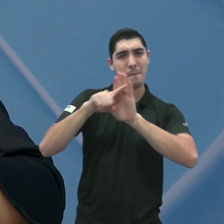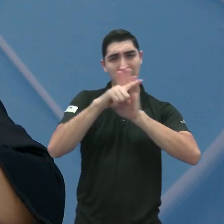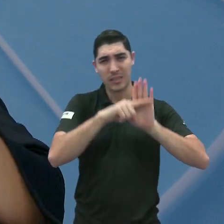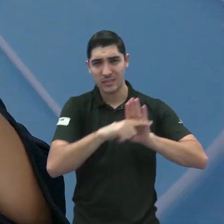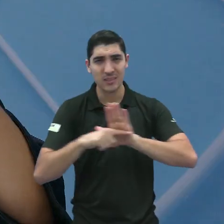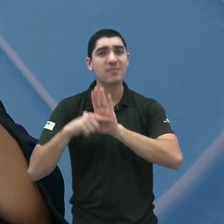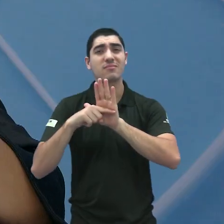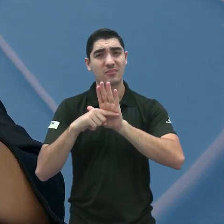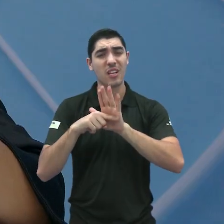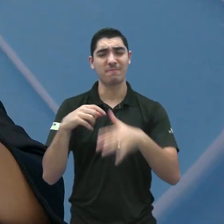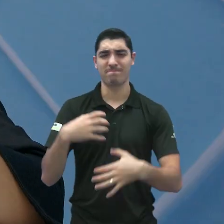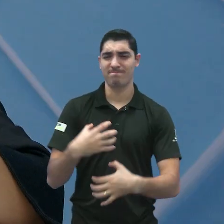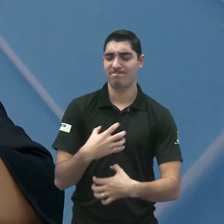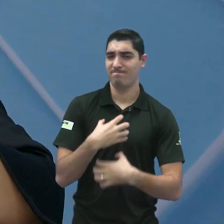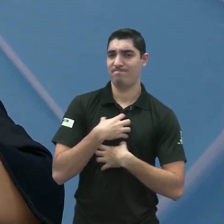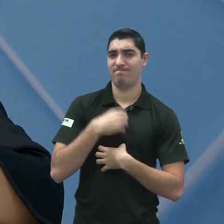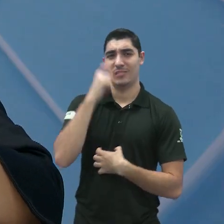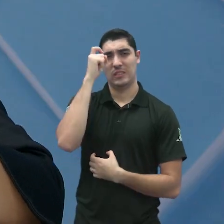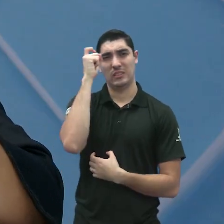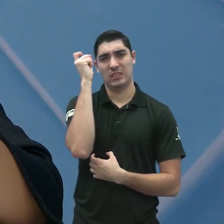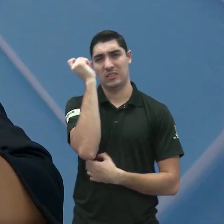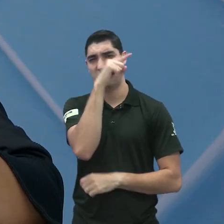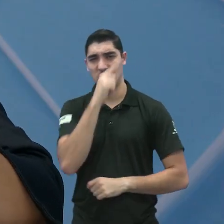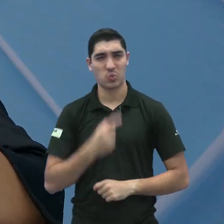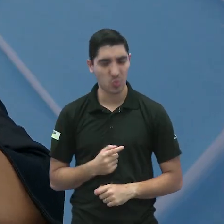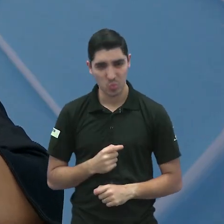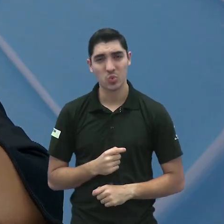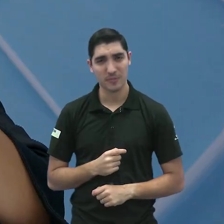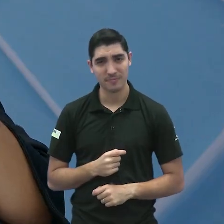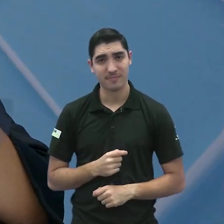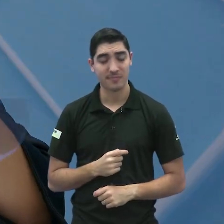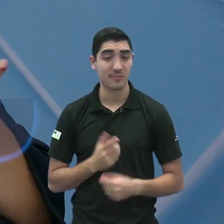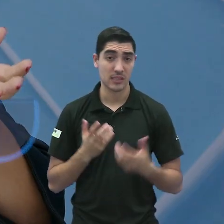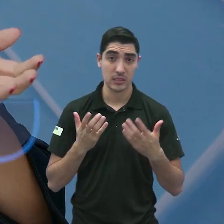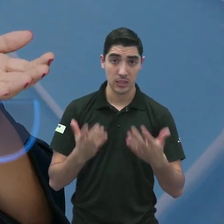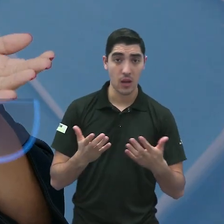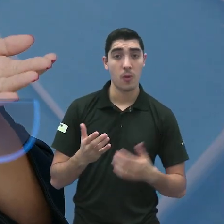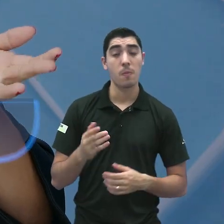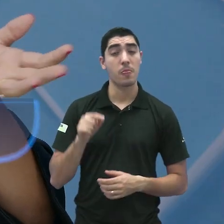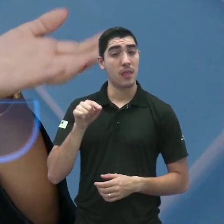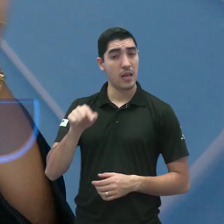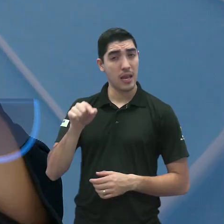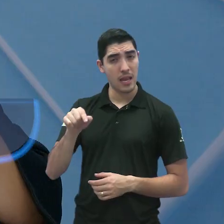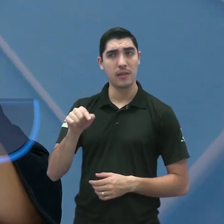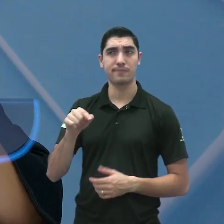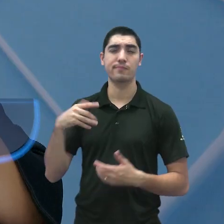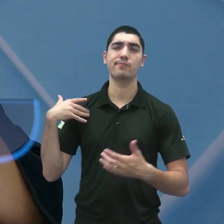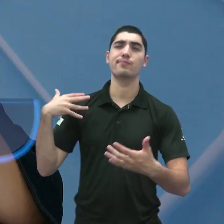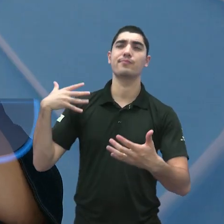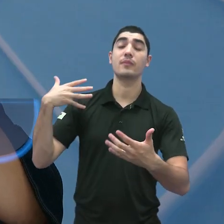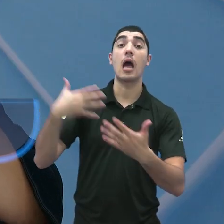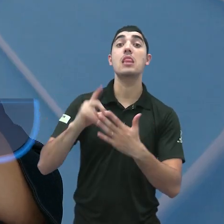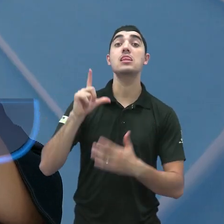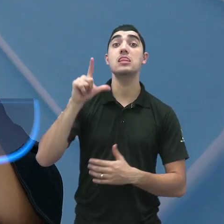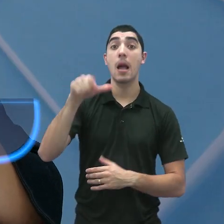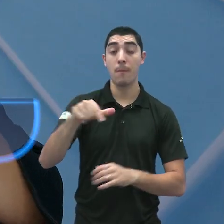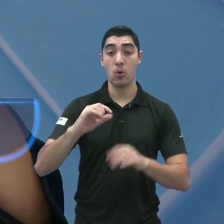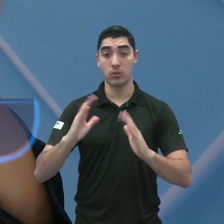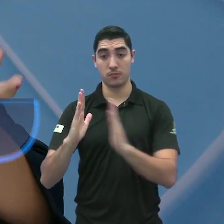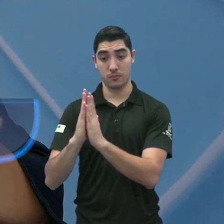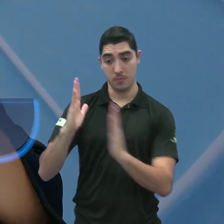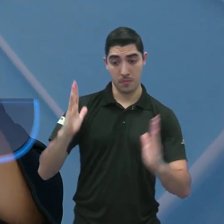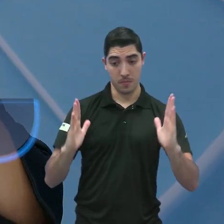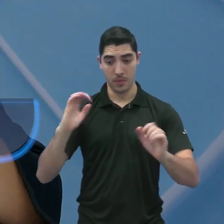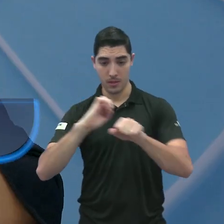para mim, era muito difícil me sentir, de fato, representada. Isso foi acontecer durante a pandemia, com a doutora